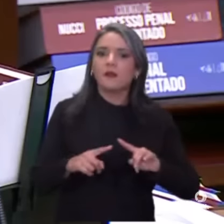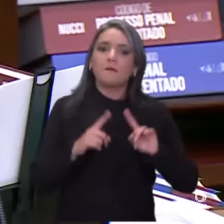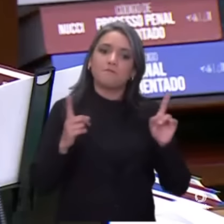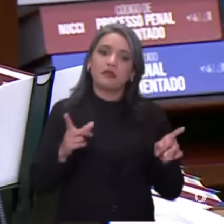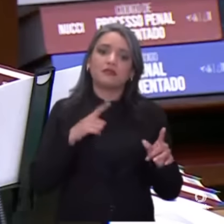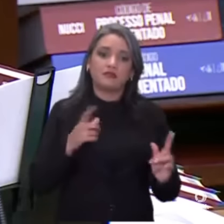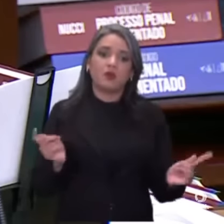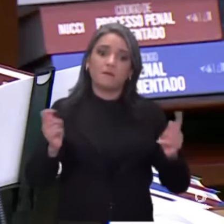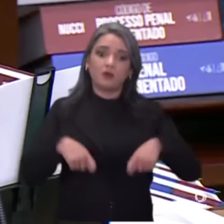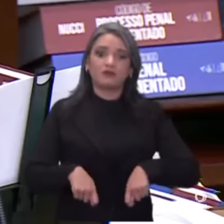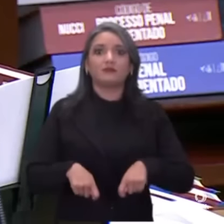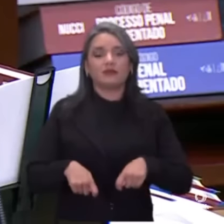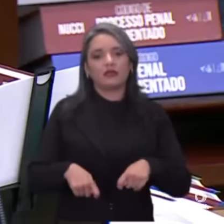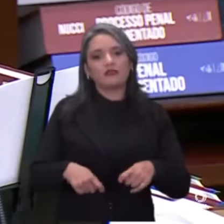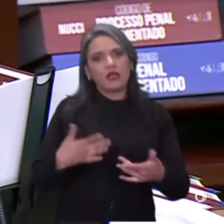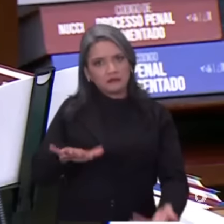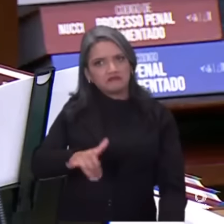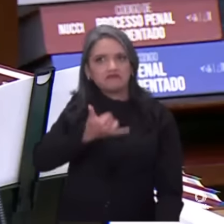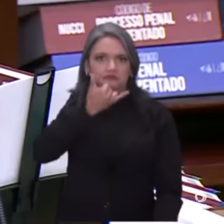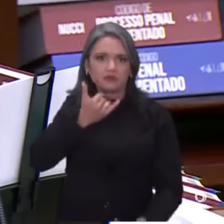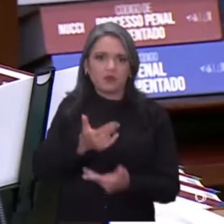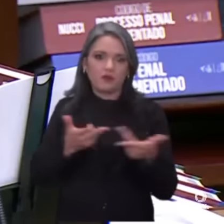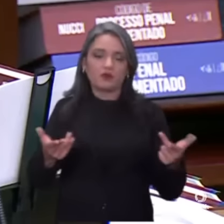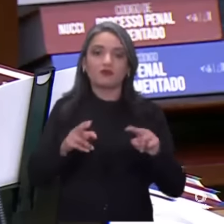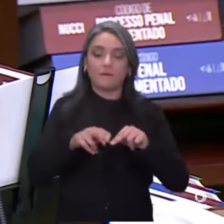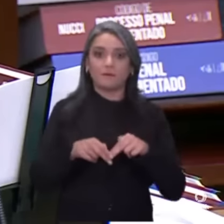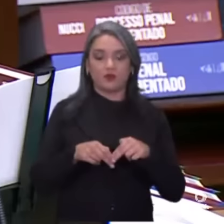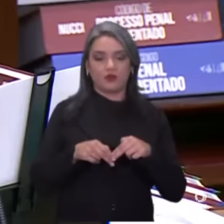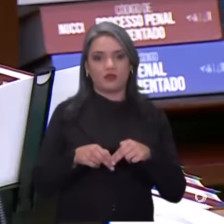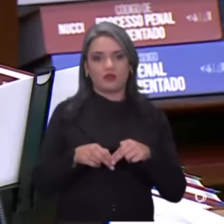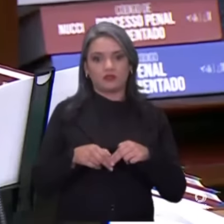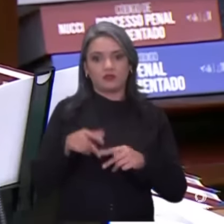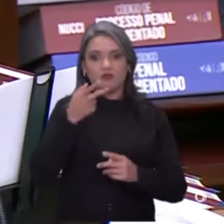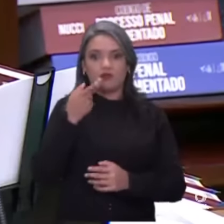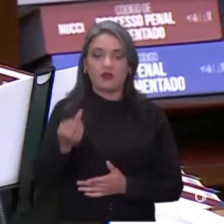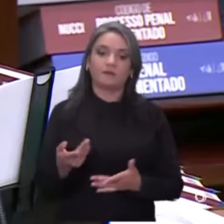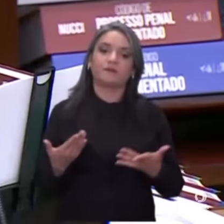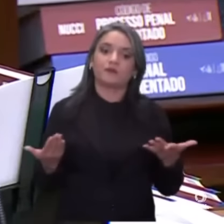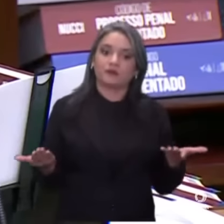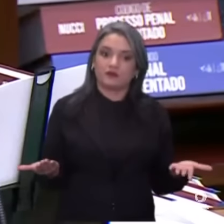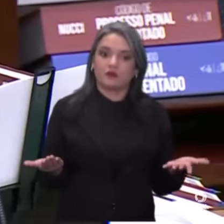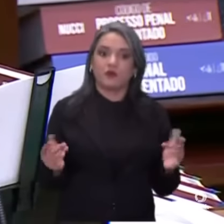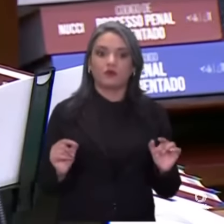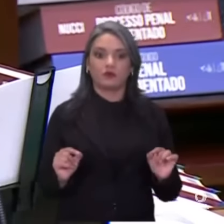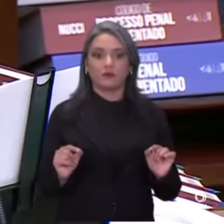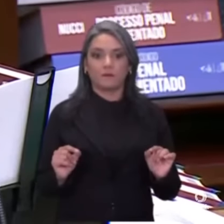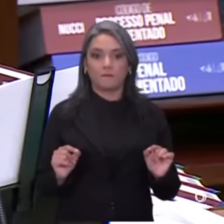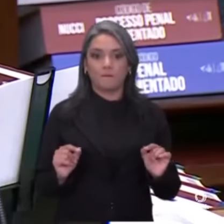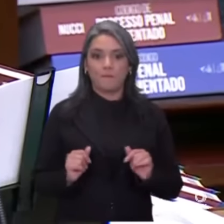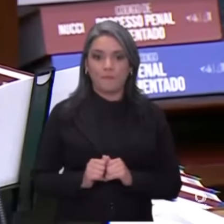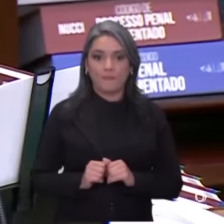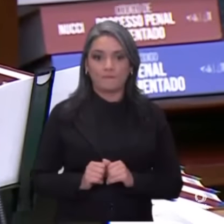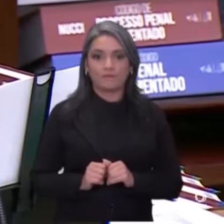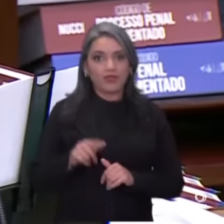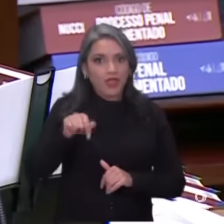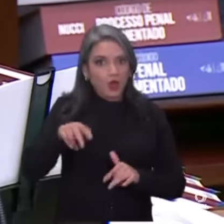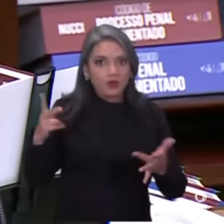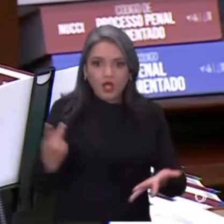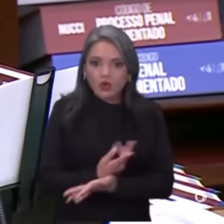de retratação. Então, daí a minha posição. Agora, realmente, essa é a questão fática